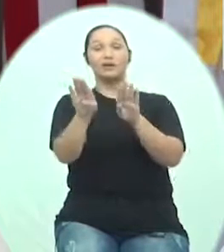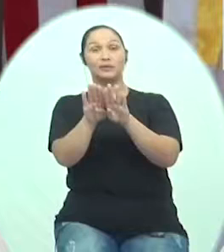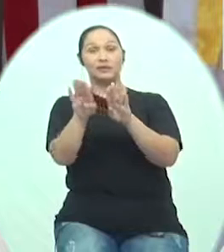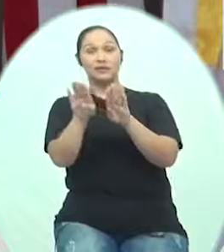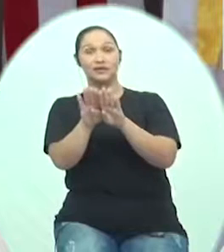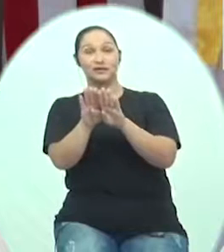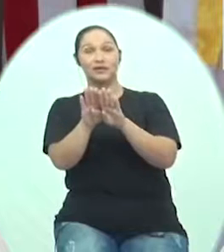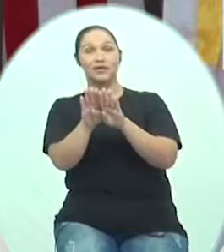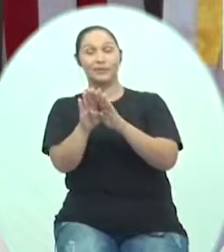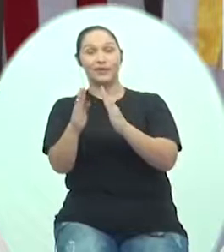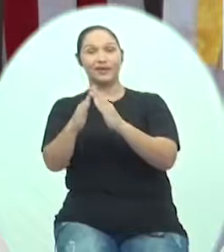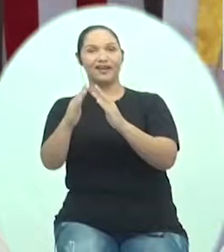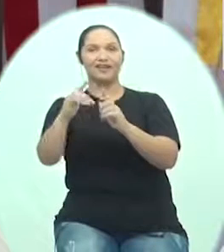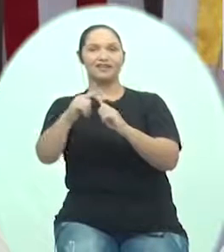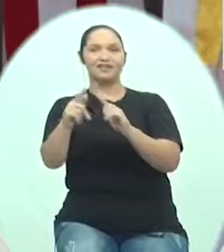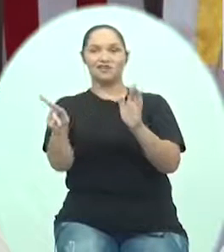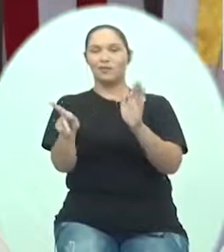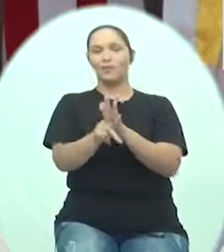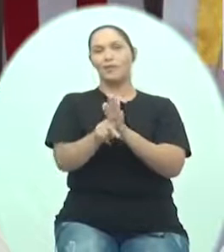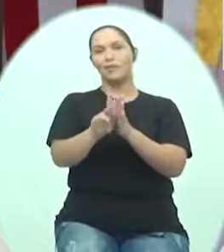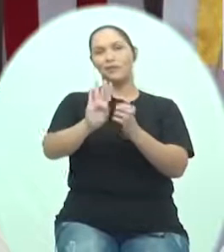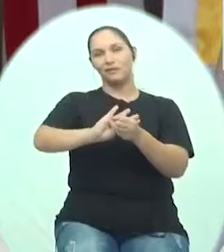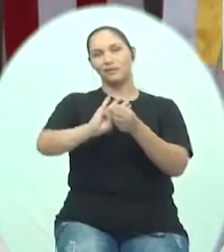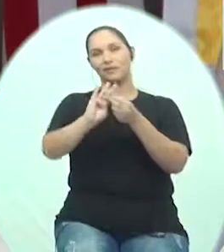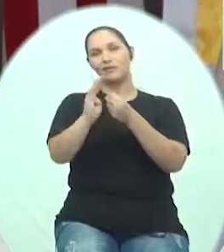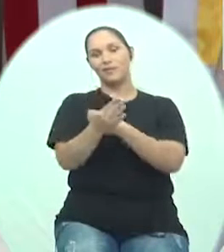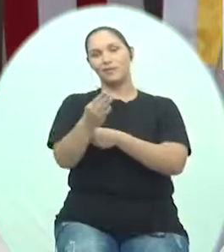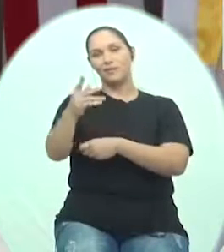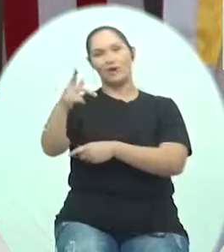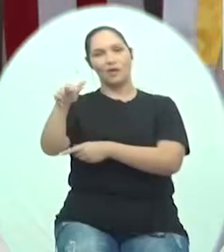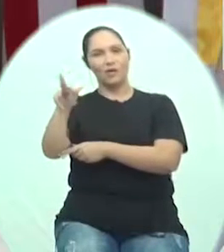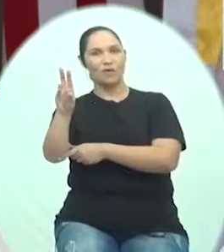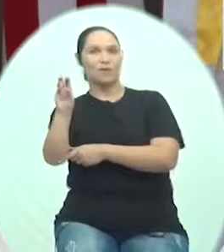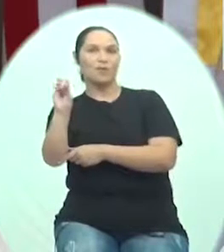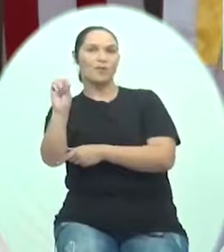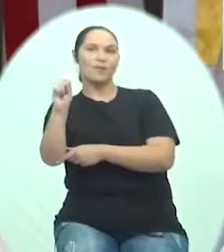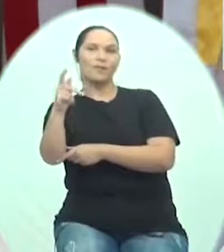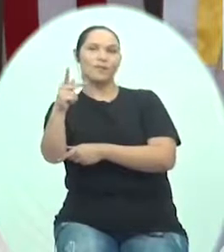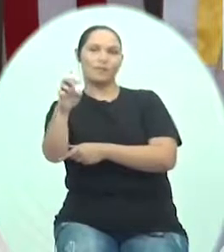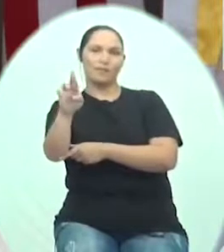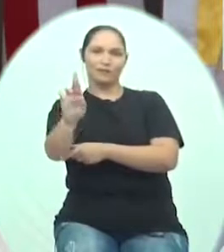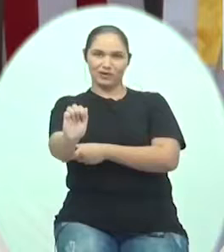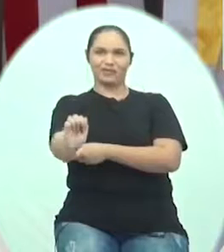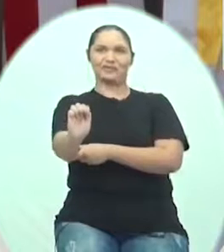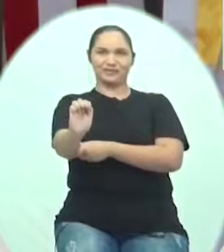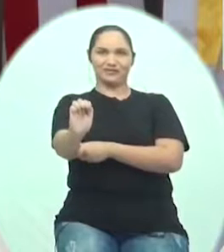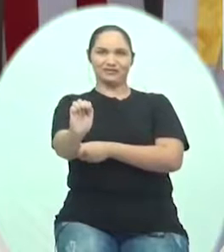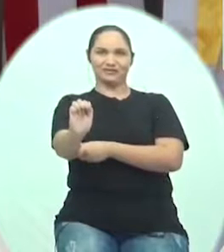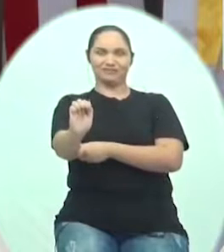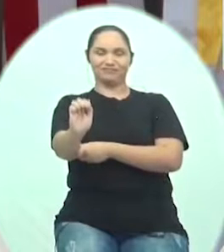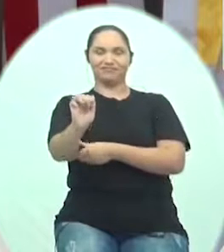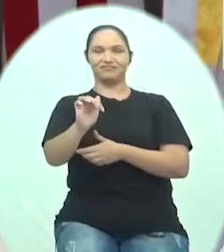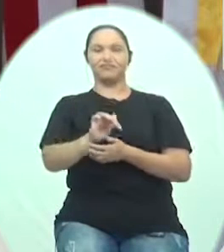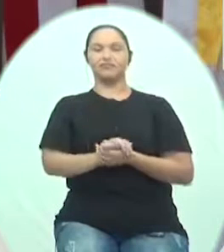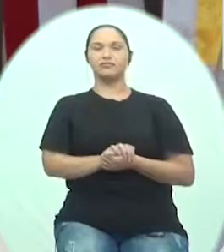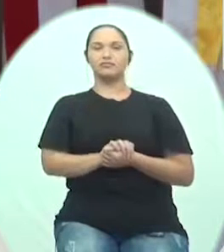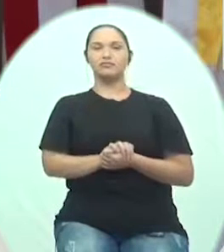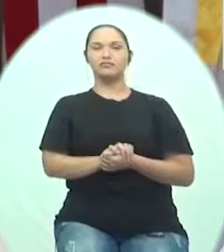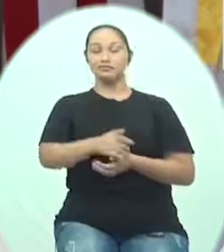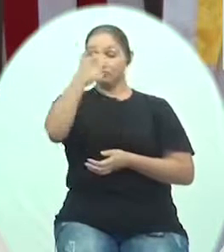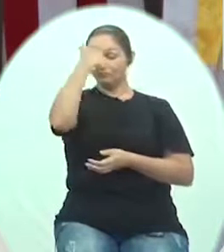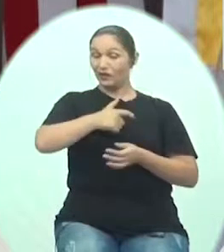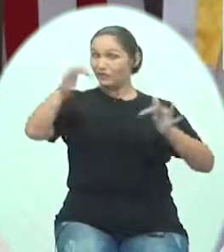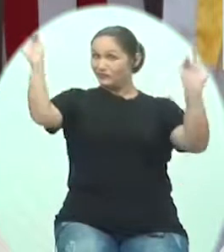da da Eucaristia e entre outros serviços sociais que ele prestava na Próspera em toda crila fico